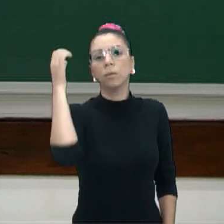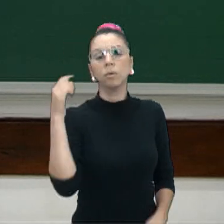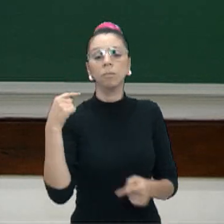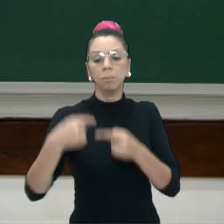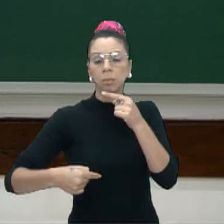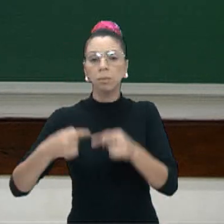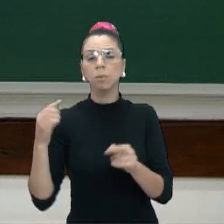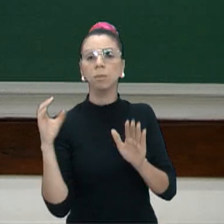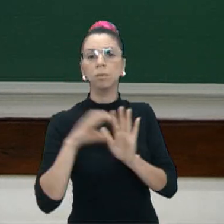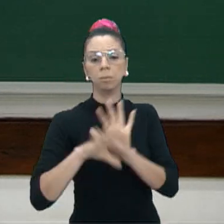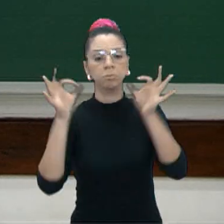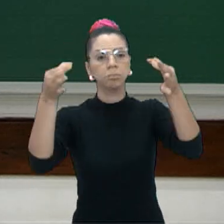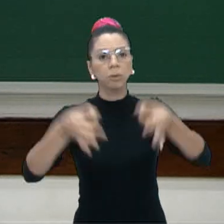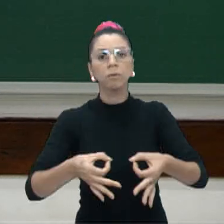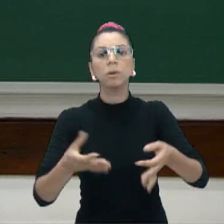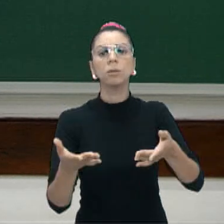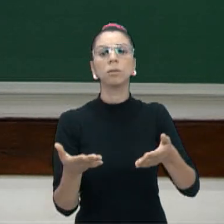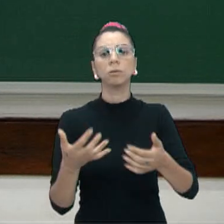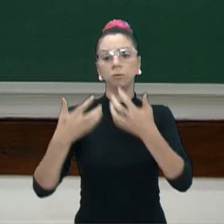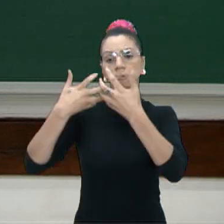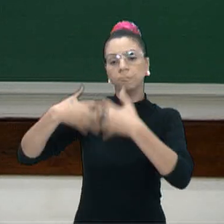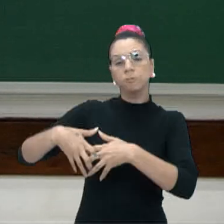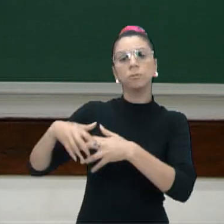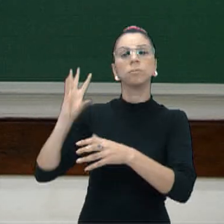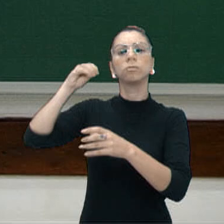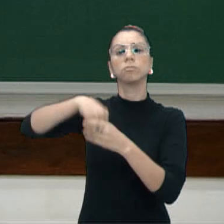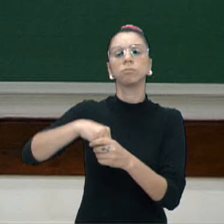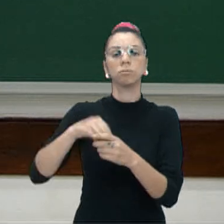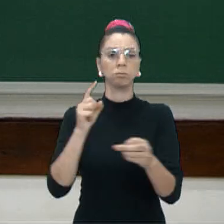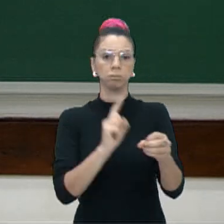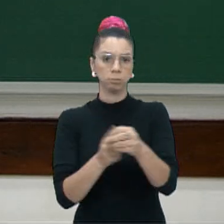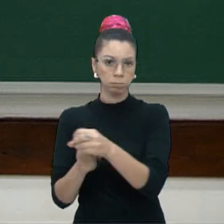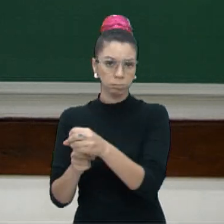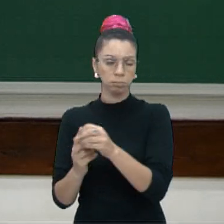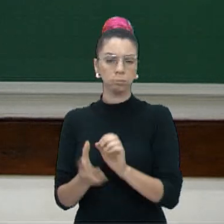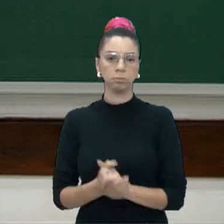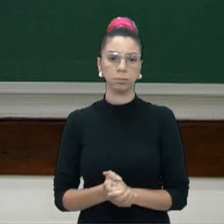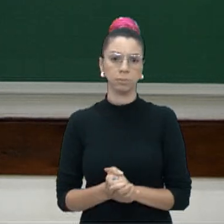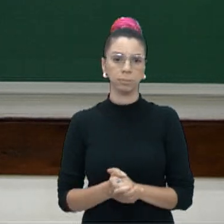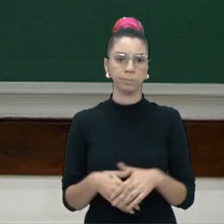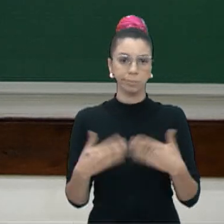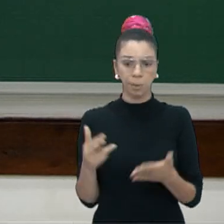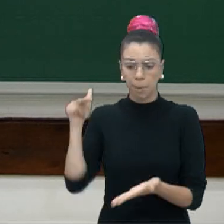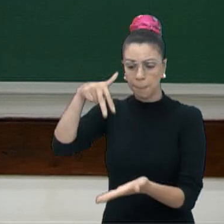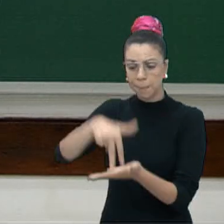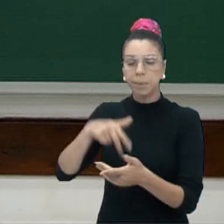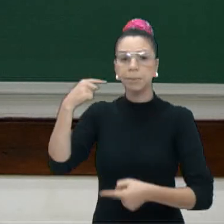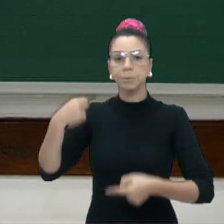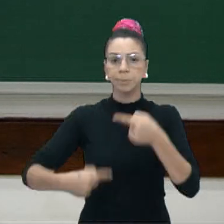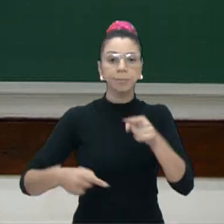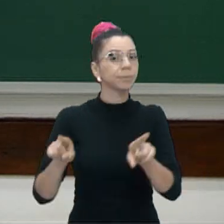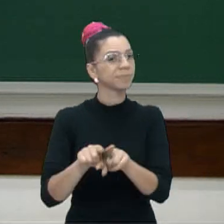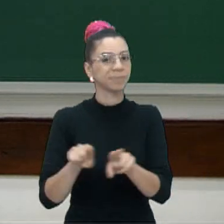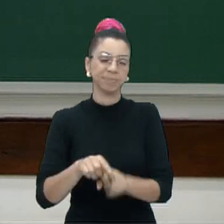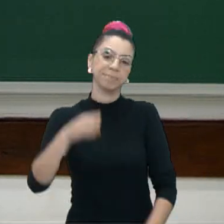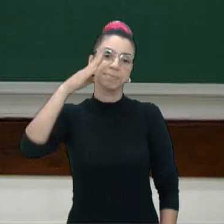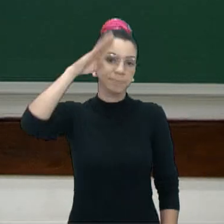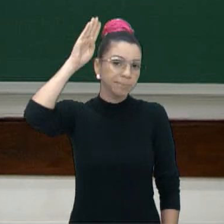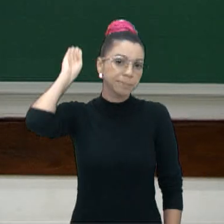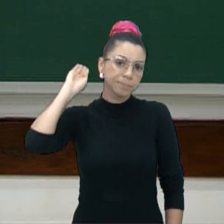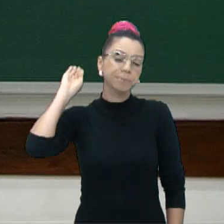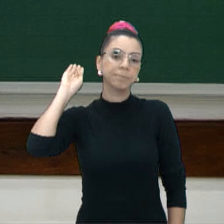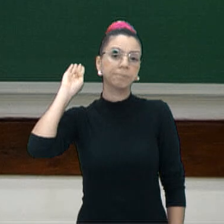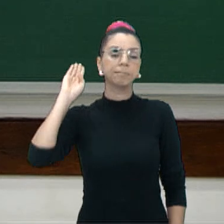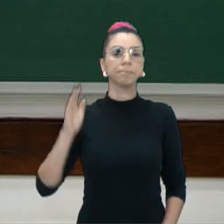não terem uma concepção correta do funcionamento da sociedade. Isso mostra que, mesmo enquanto ativista político, ele é muito acadêmico, ele é muito baseado